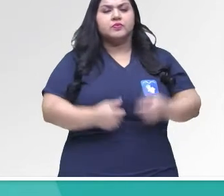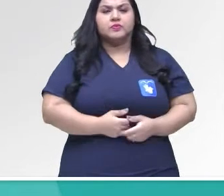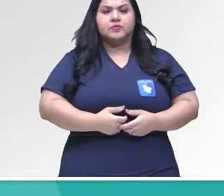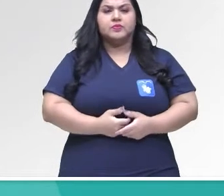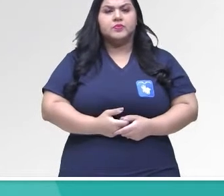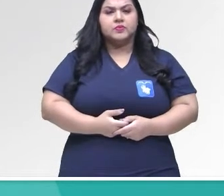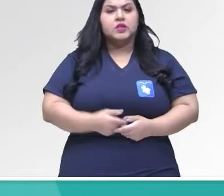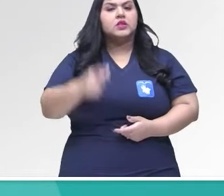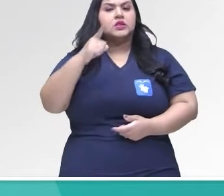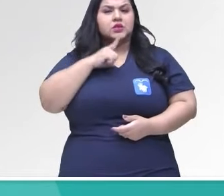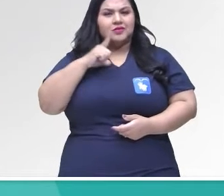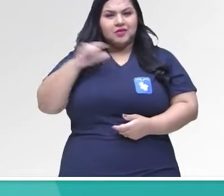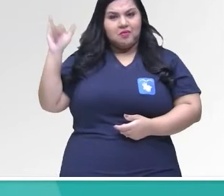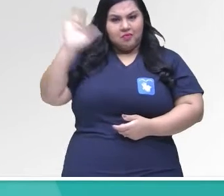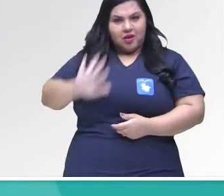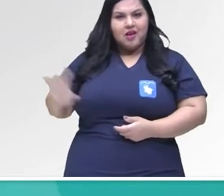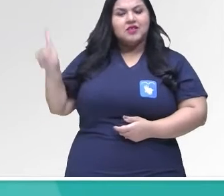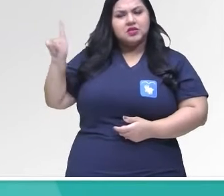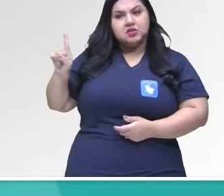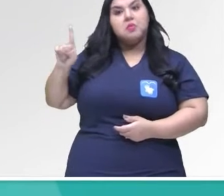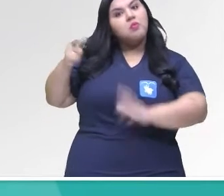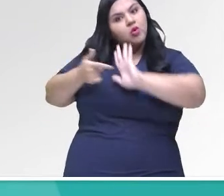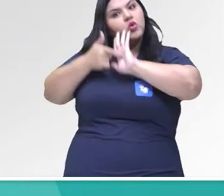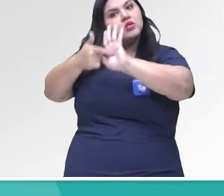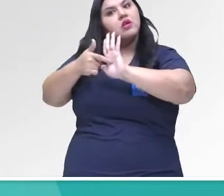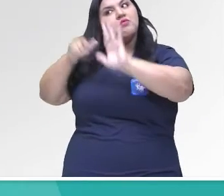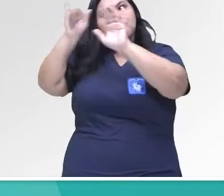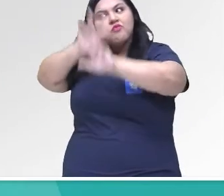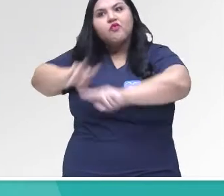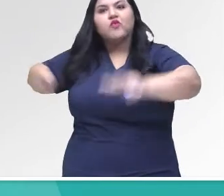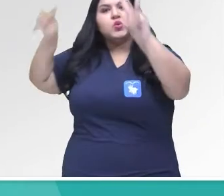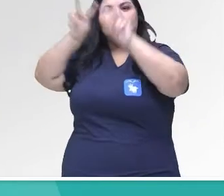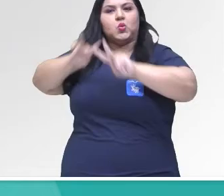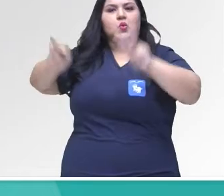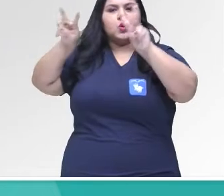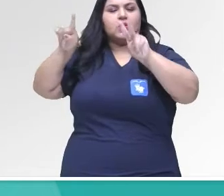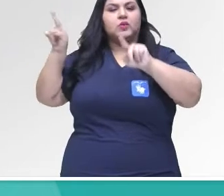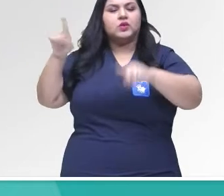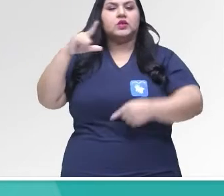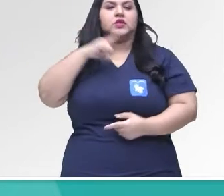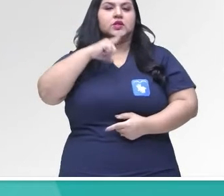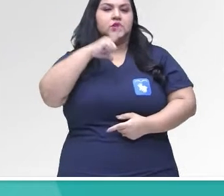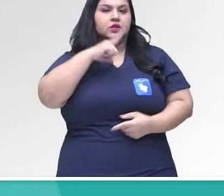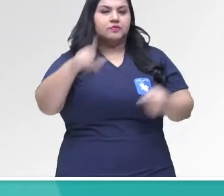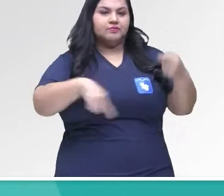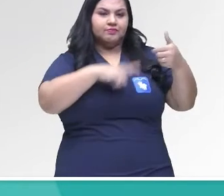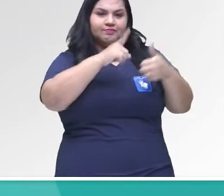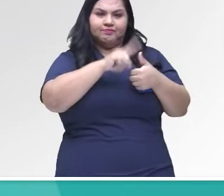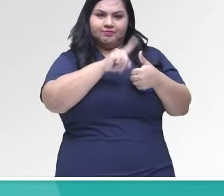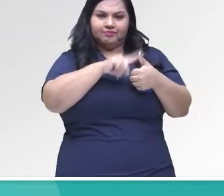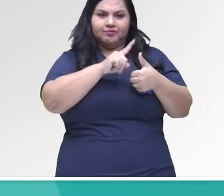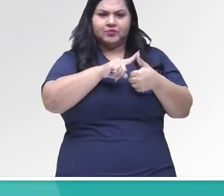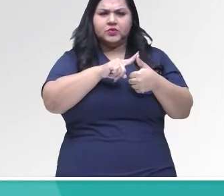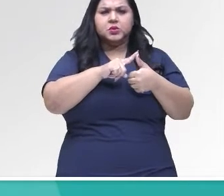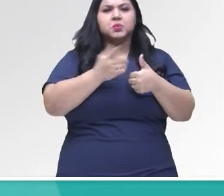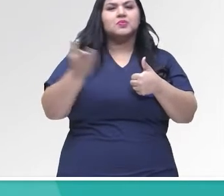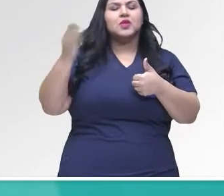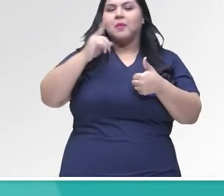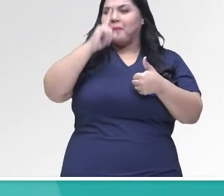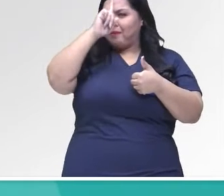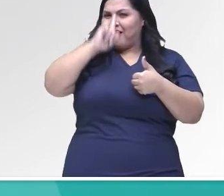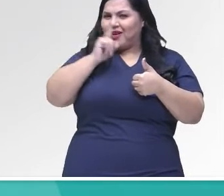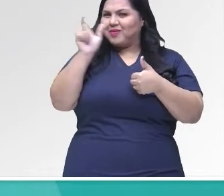Aí tem a imagem para ilustrar o que nós vamos falar, tá? Nós temos o porta-estandarte, que leva